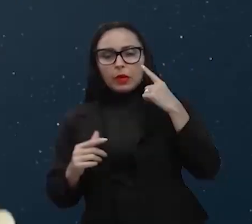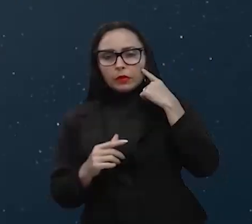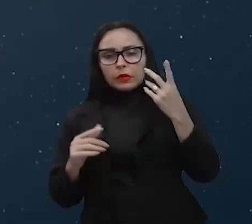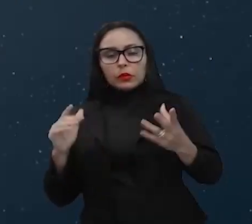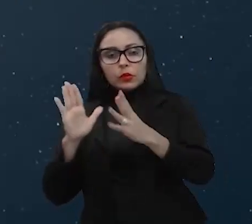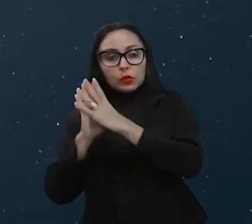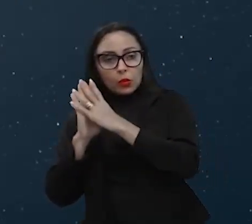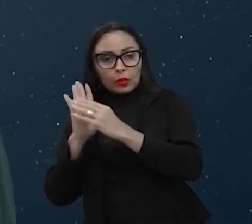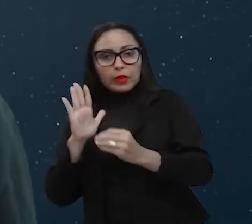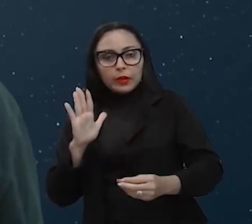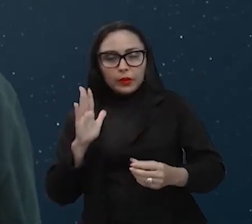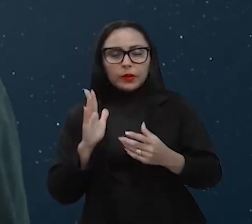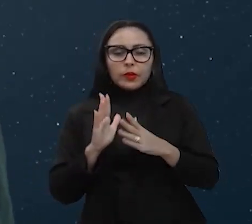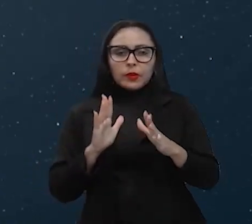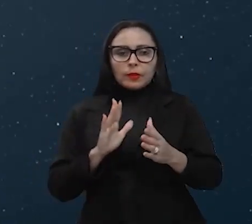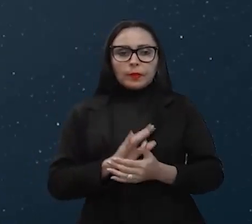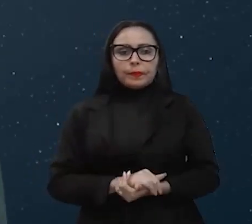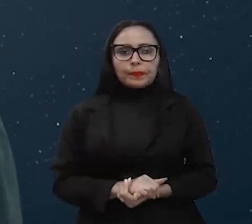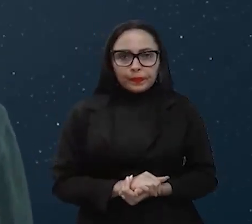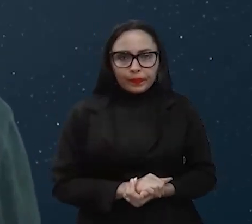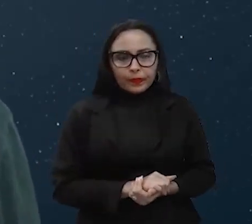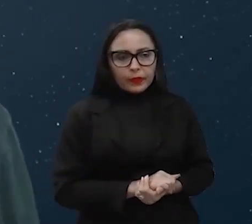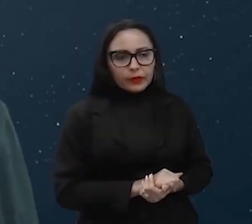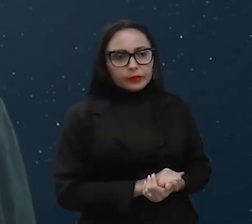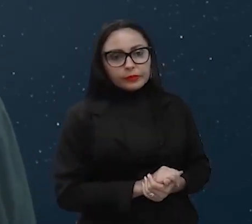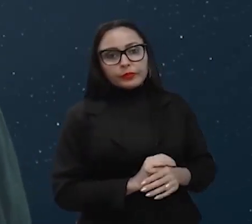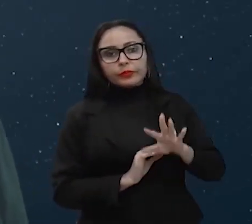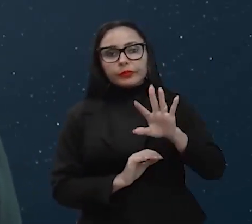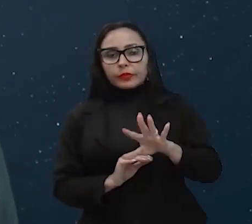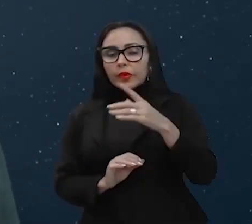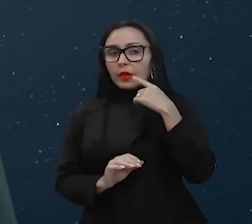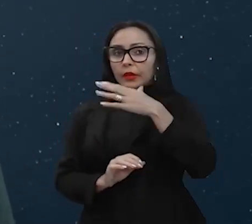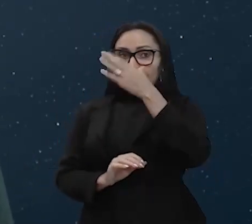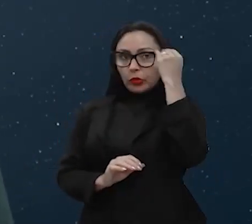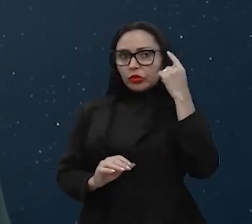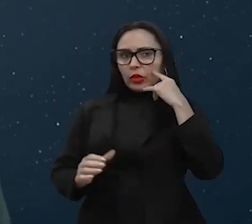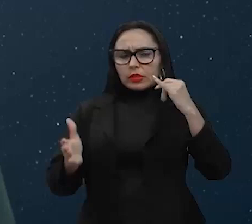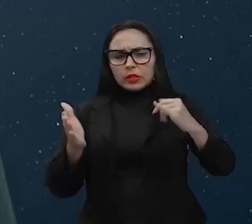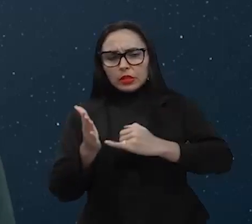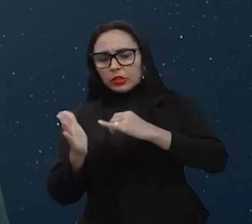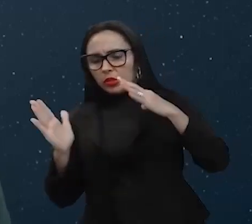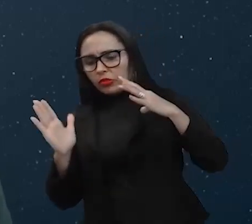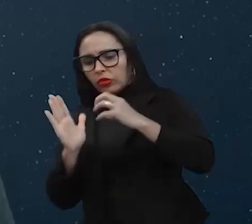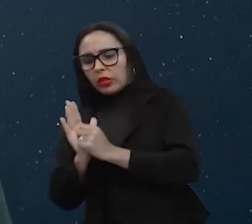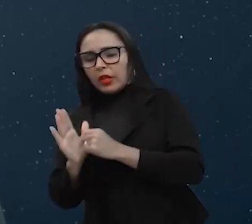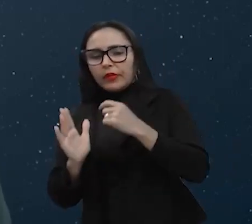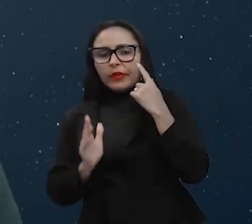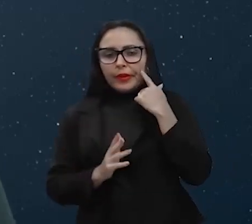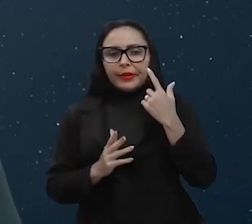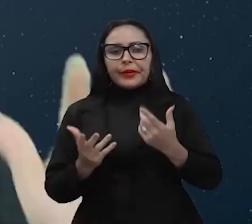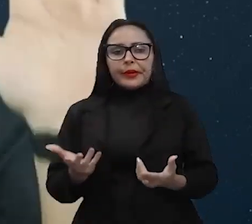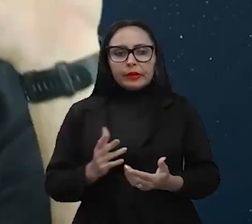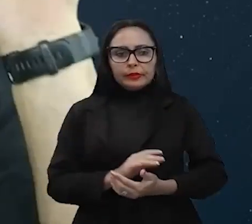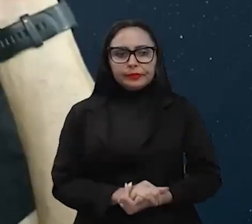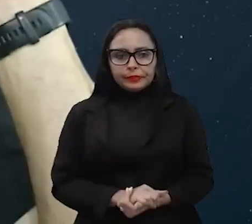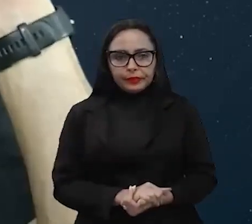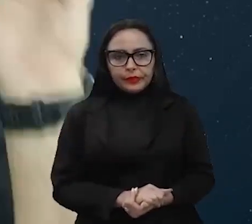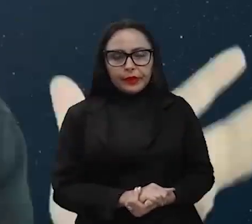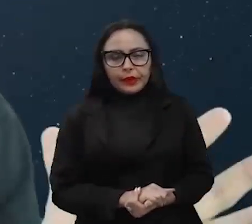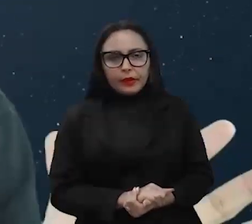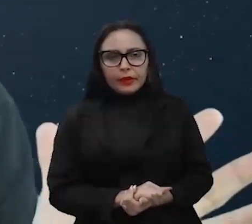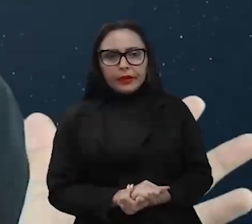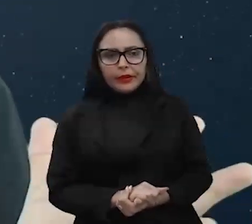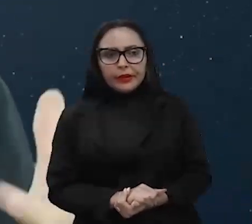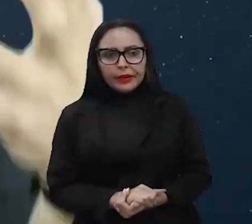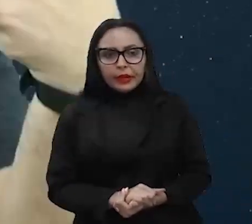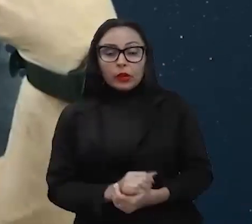até com mais rapidez. Agora, olhe, não esquece de se inscrever aqui no EducaPE TV, tá? Se inscreve aqui no canal do EducaPE TV,